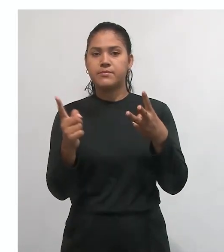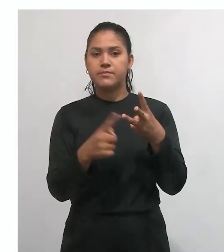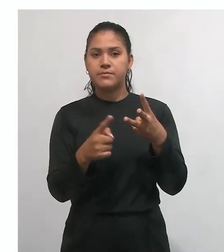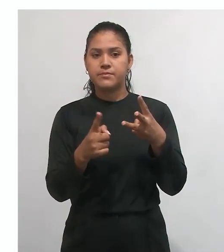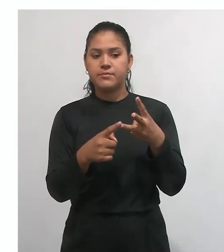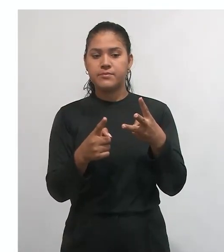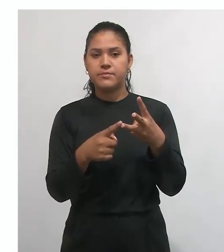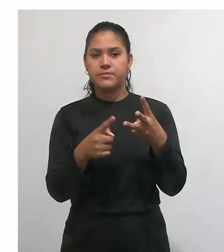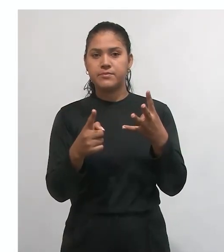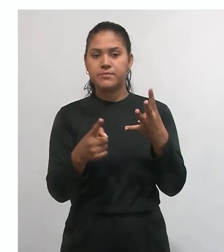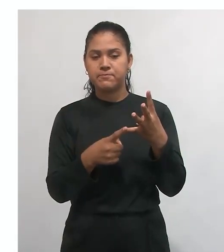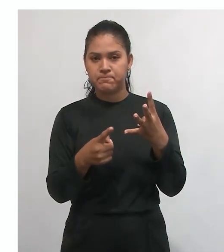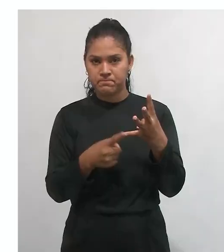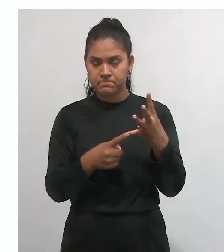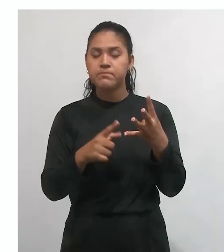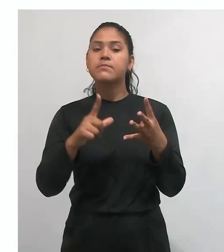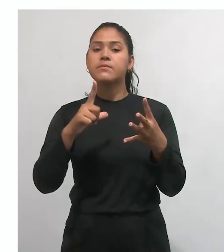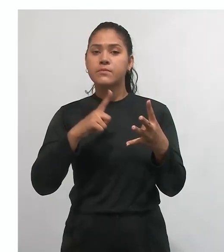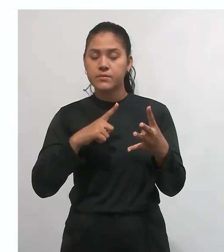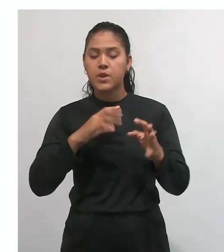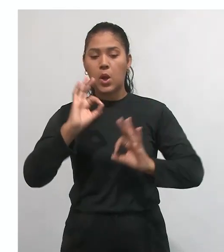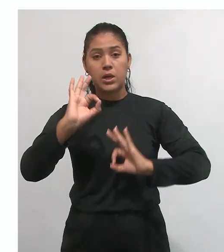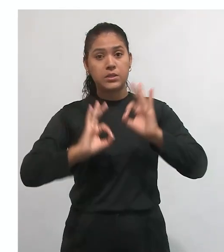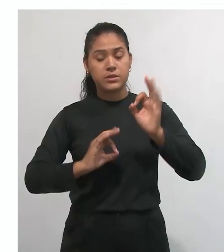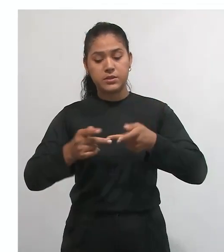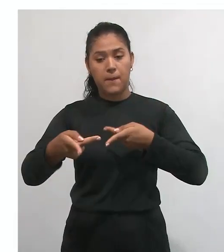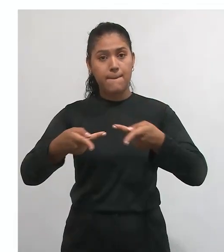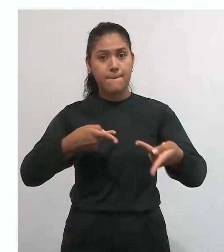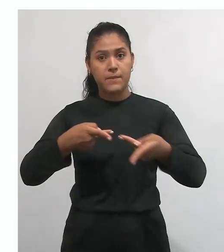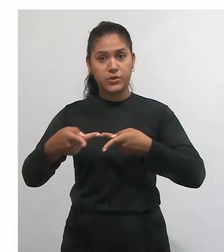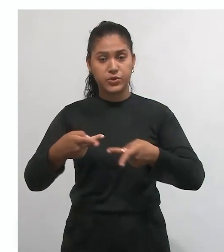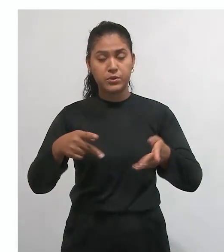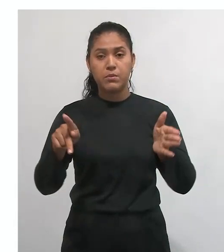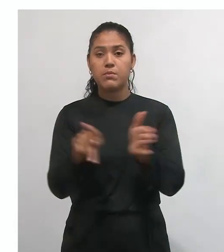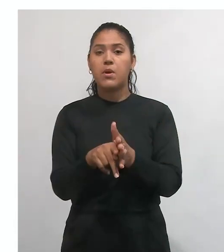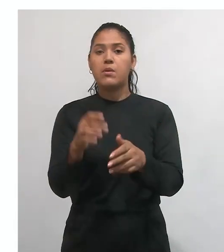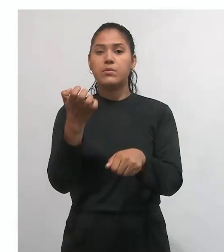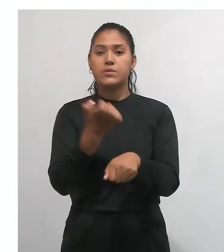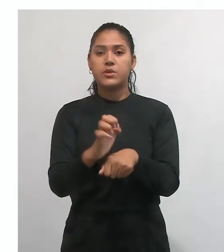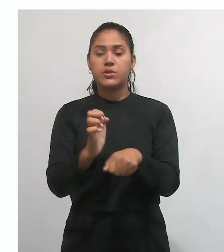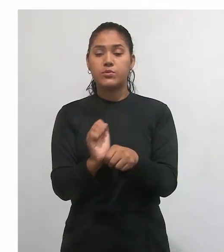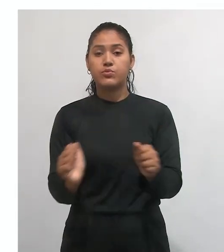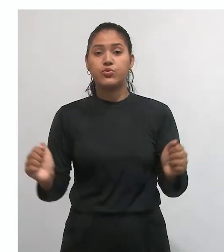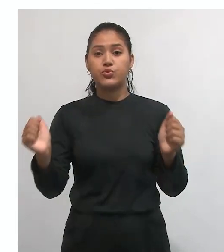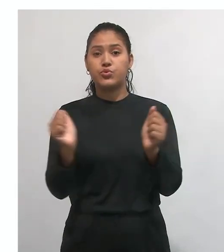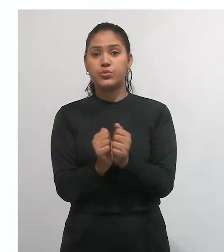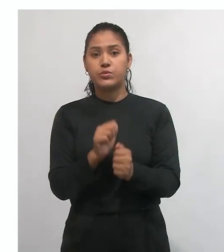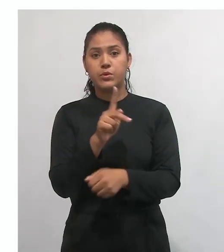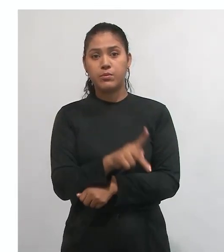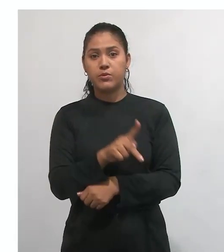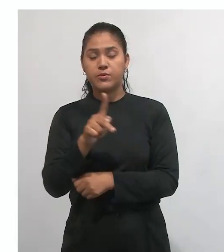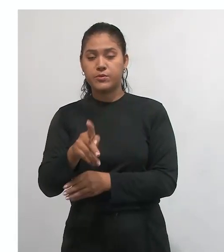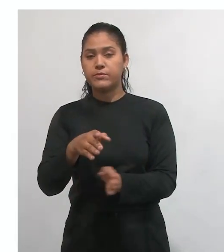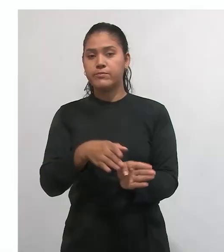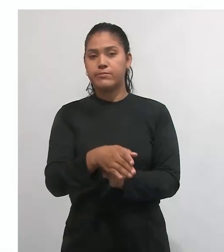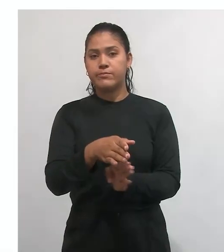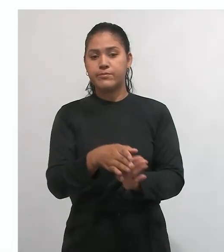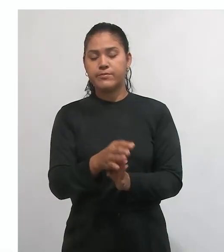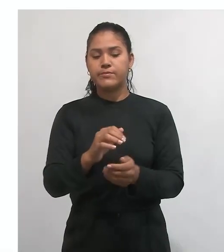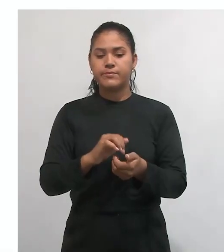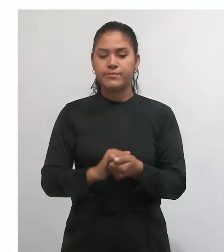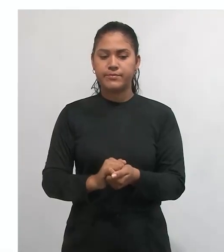do supervisor indicado, elaborar plano de estágio juntamente com o professor orientador e estudantes